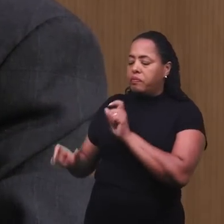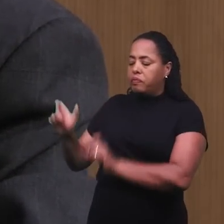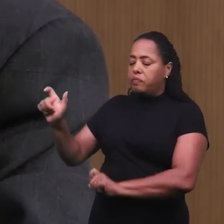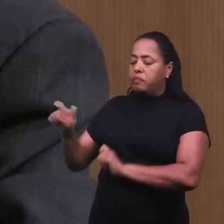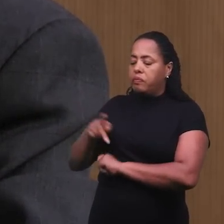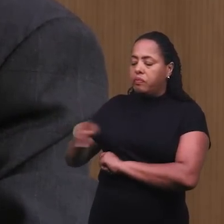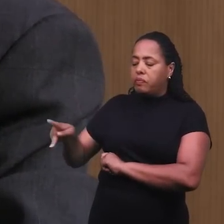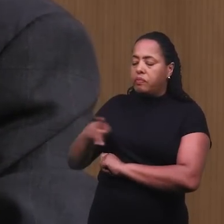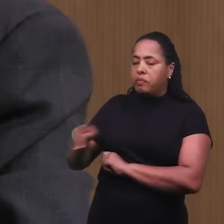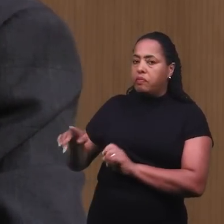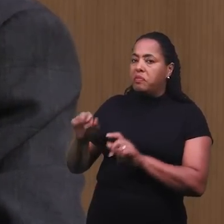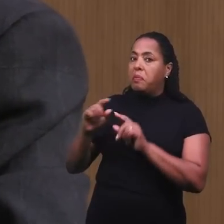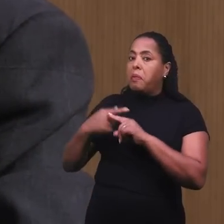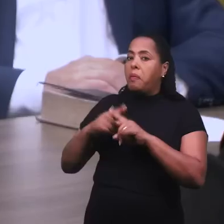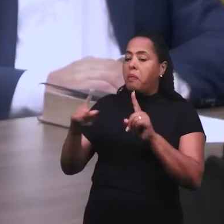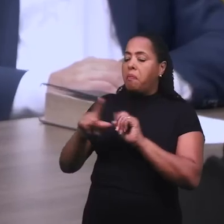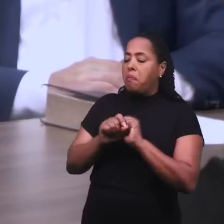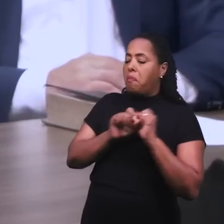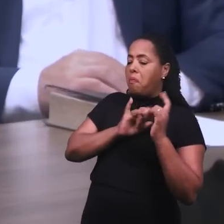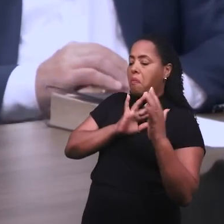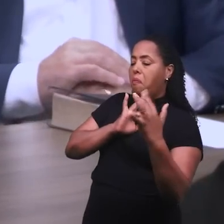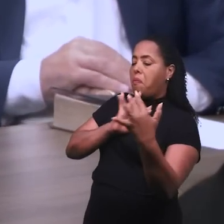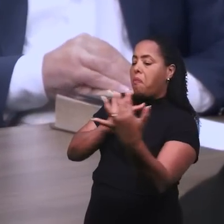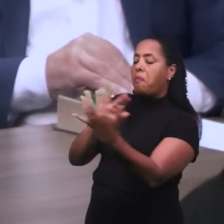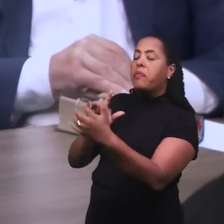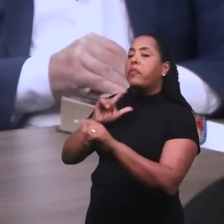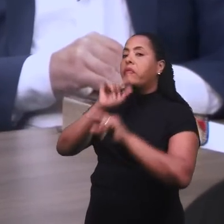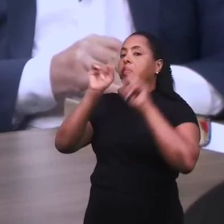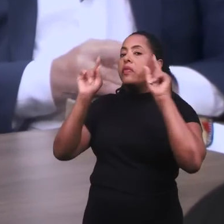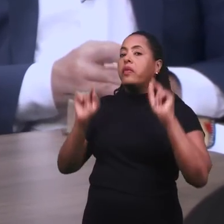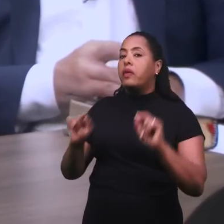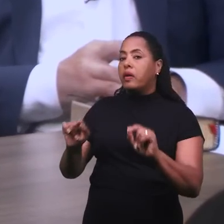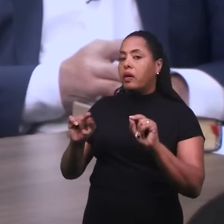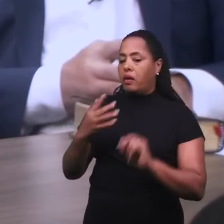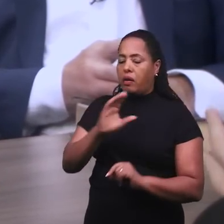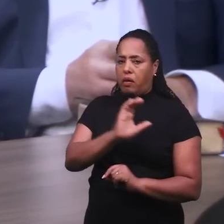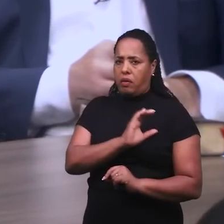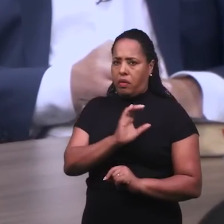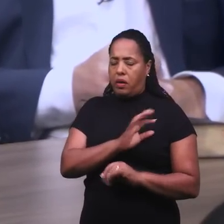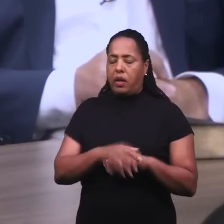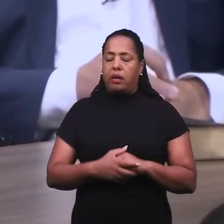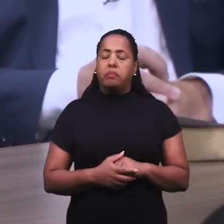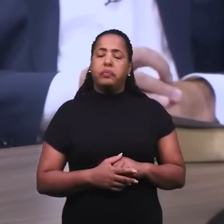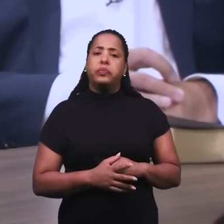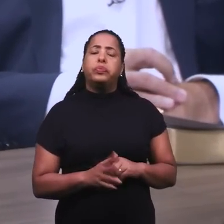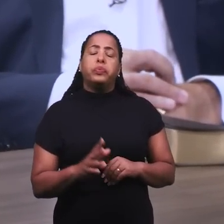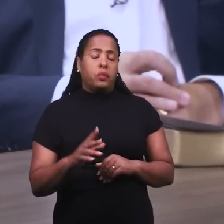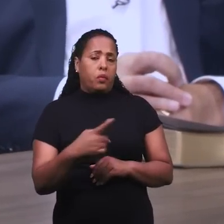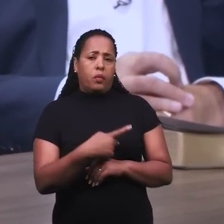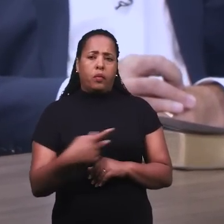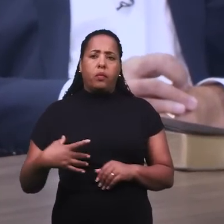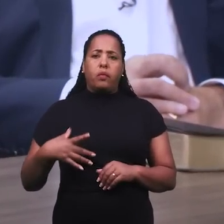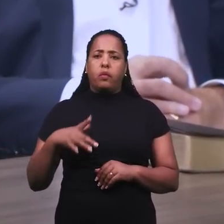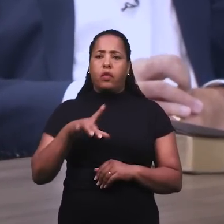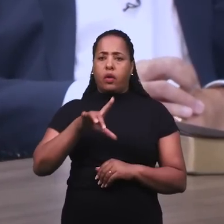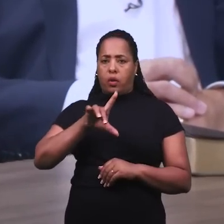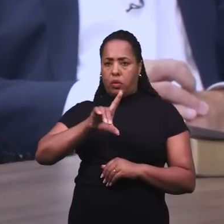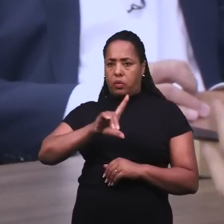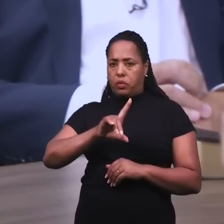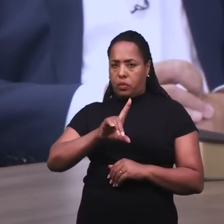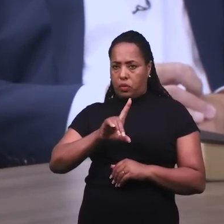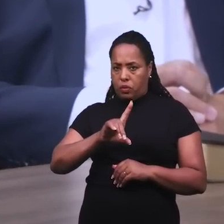professor, mas aqueles que estão em torno dele, os colegas. Inclusive o próprio pastor Dodge ele falava muito isso, que